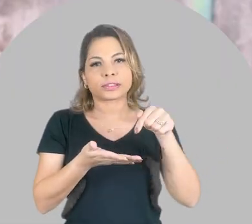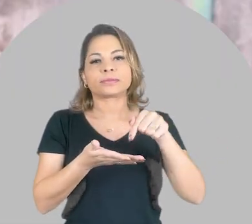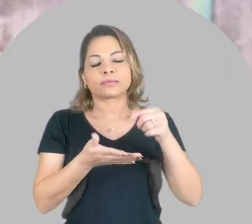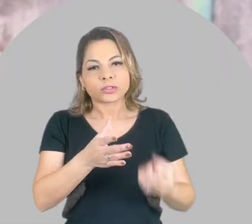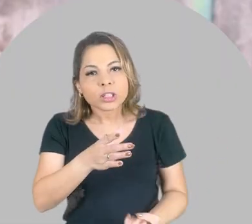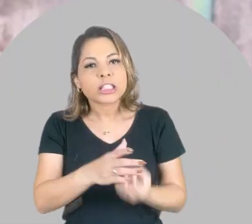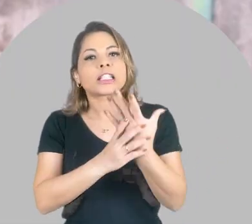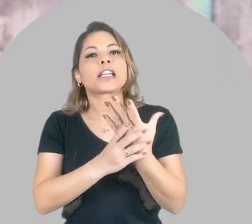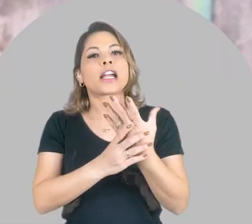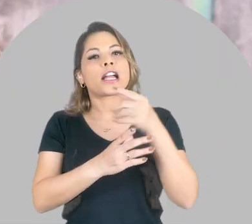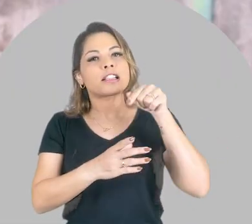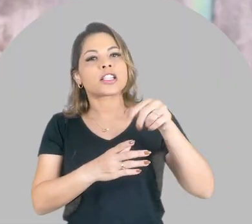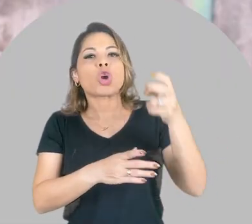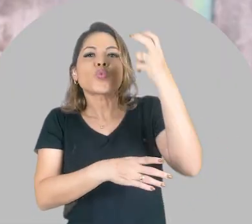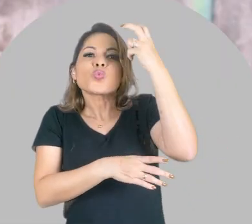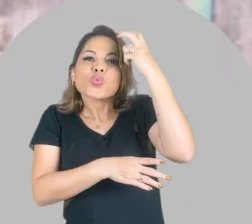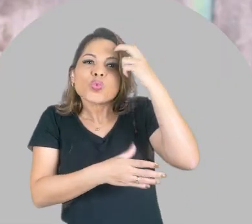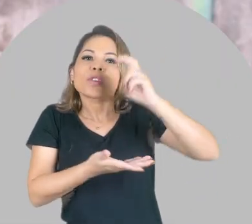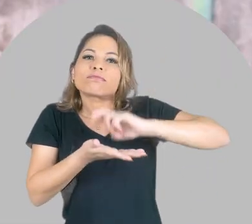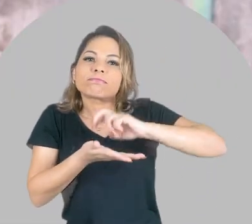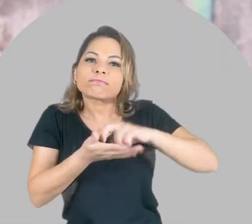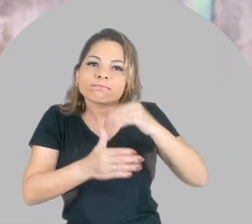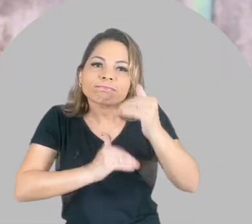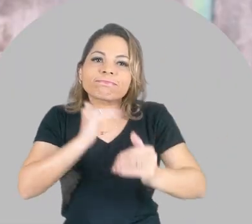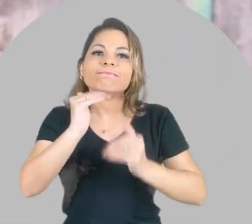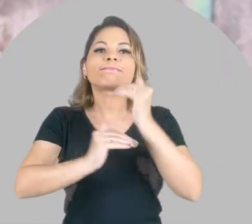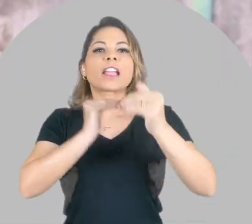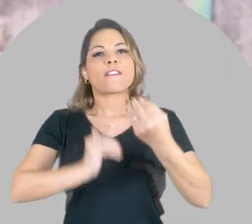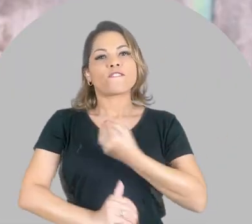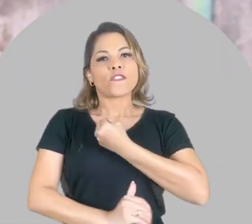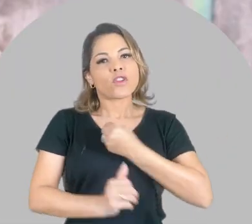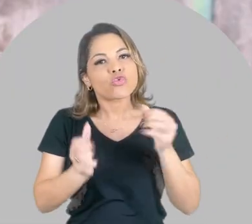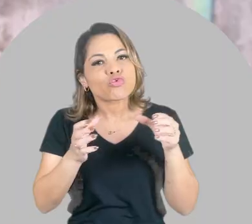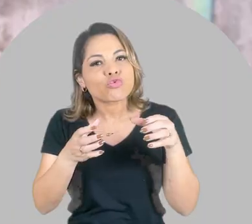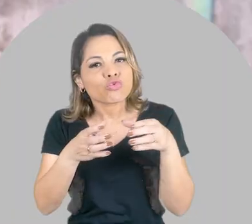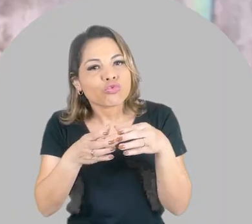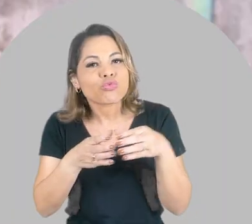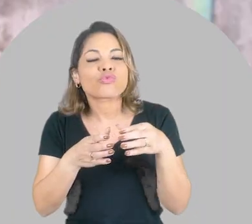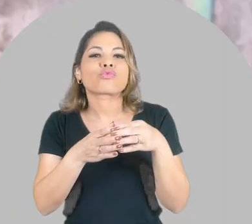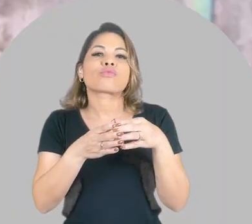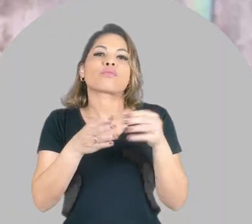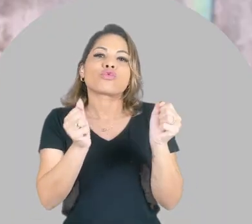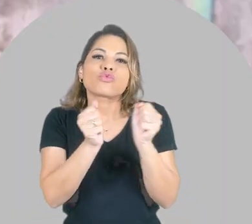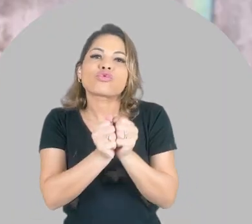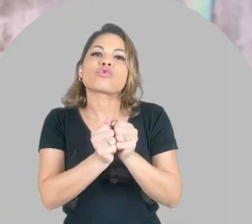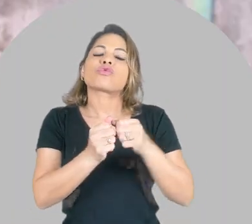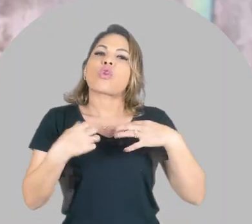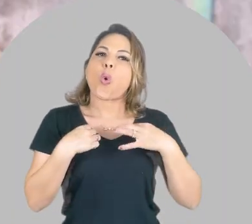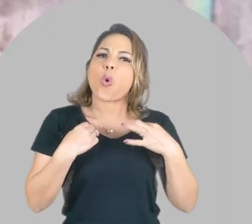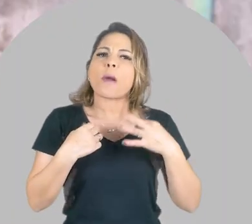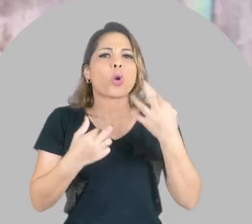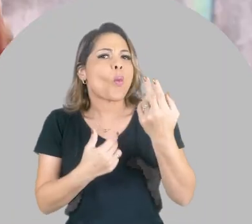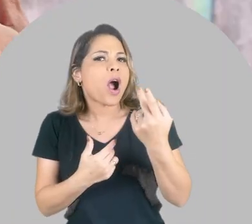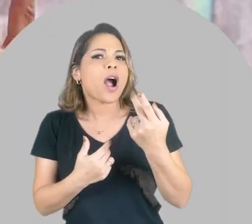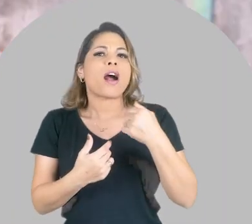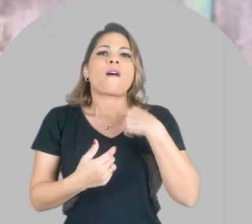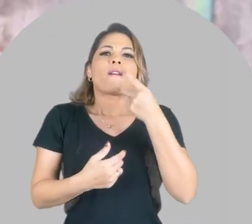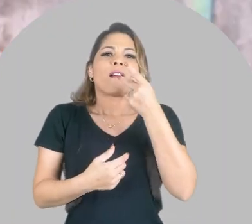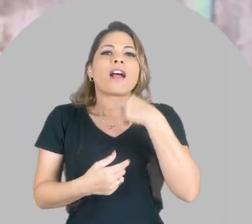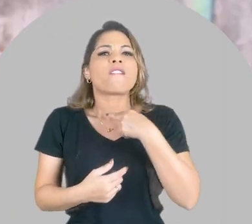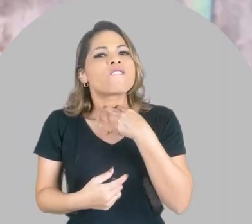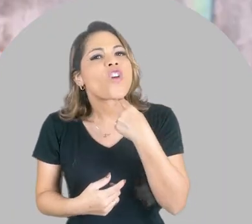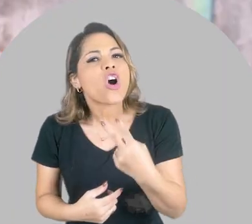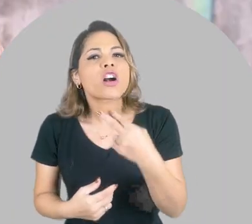fruto nosso. Ele é criado entre a gente, ele se desenvolveu entre a gente, ele viveu com a gente, ele veste as nossas roupas, ele fala a